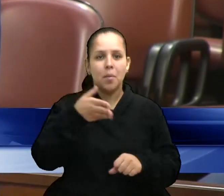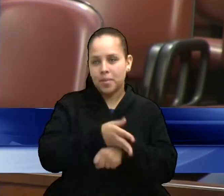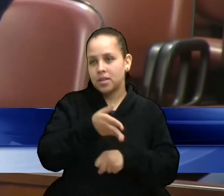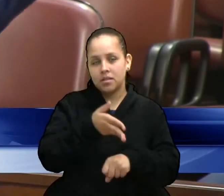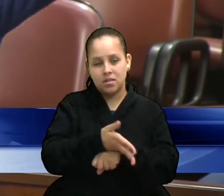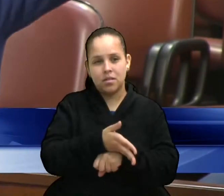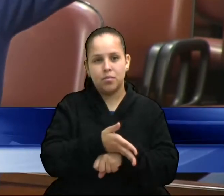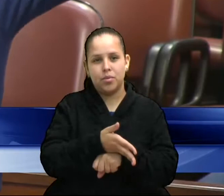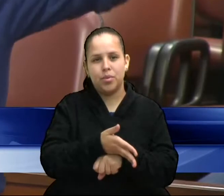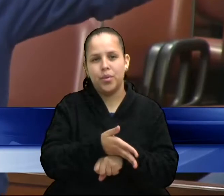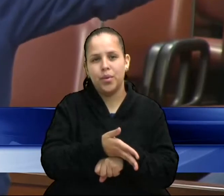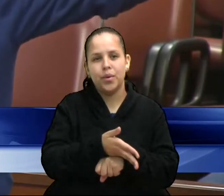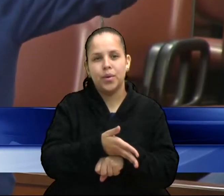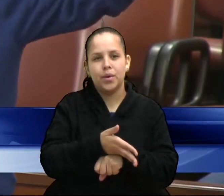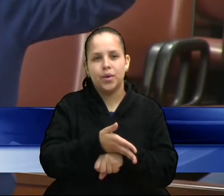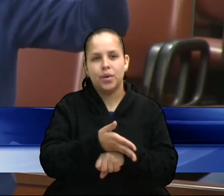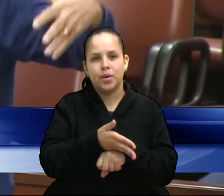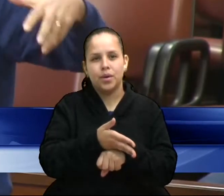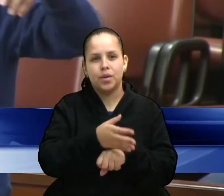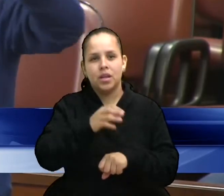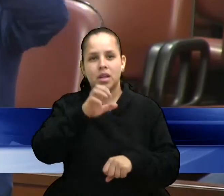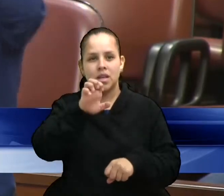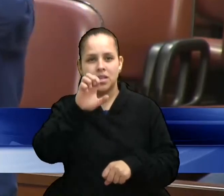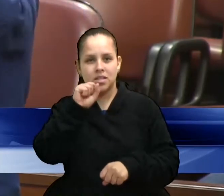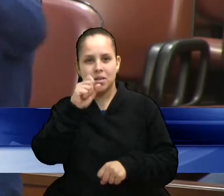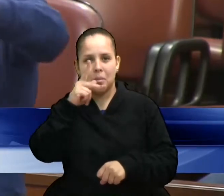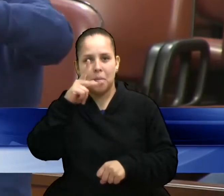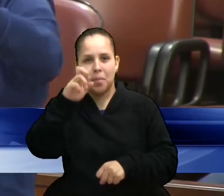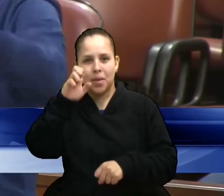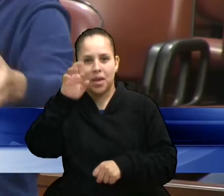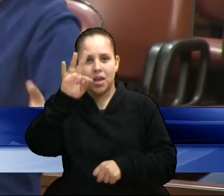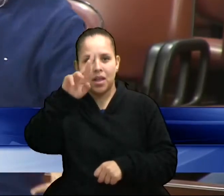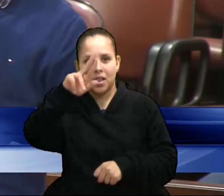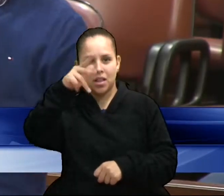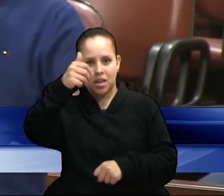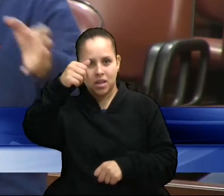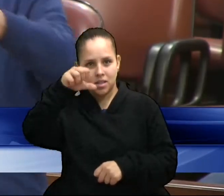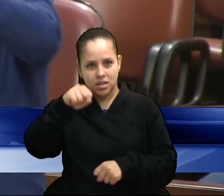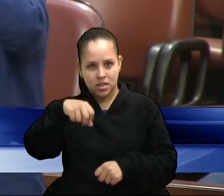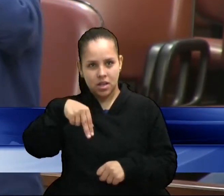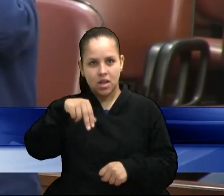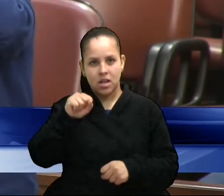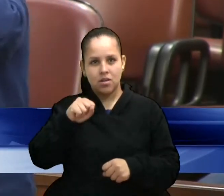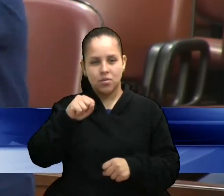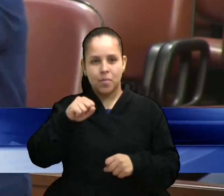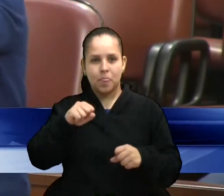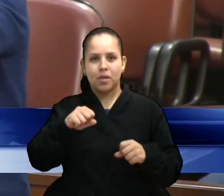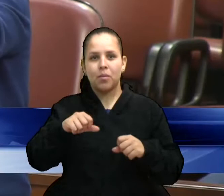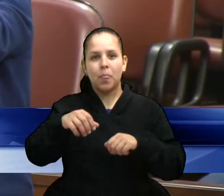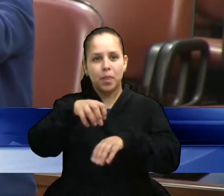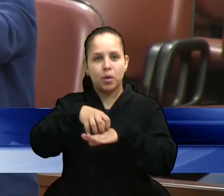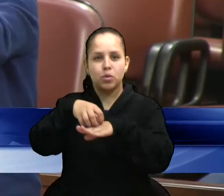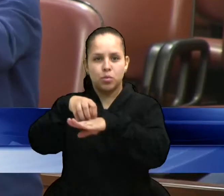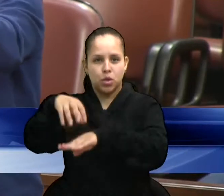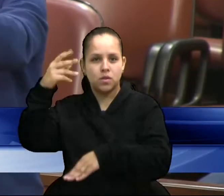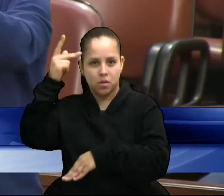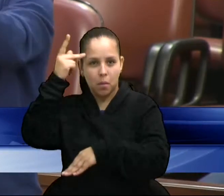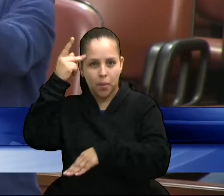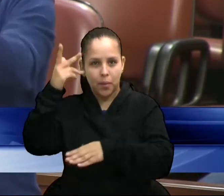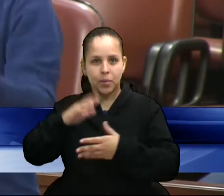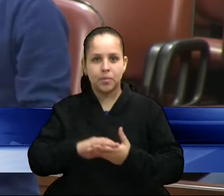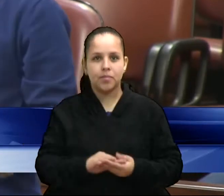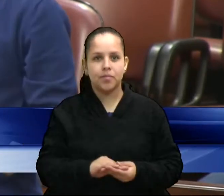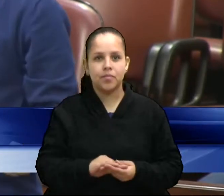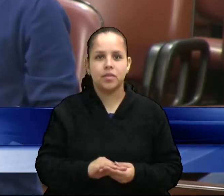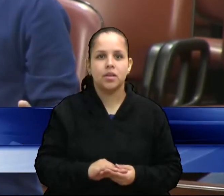participo da SP Trans. A SP Trans é que gerencia o transporte de São Paulo, e seguido eu estou lá dentro da Secretaria de Transporte de